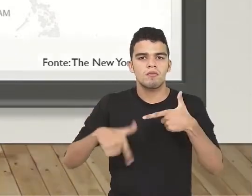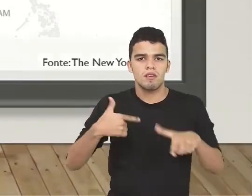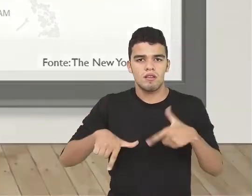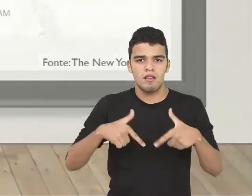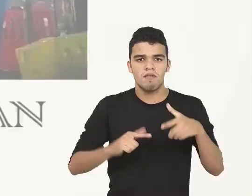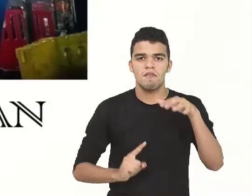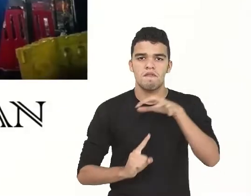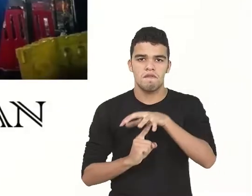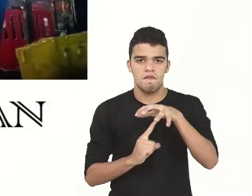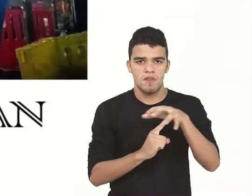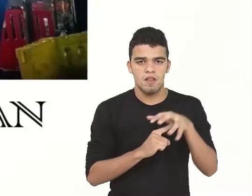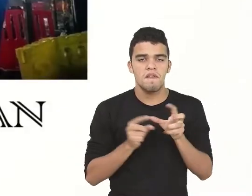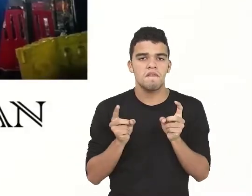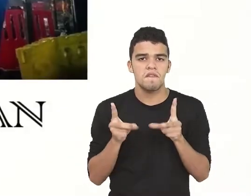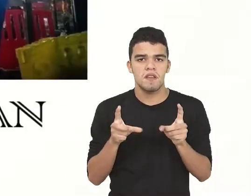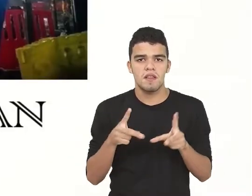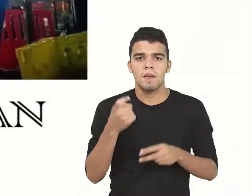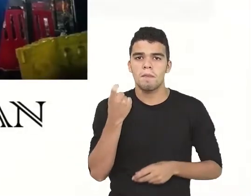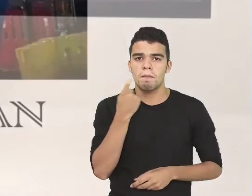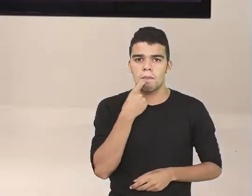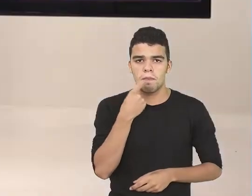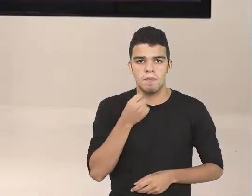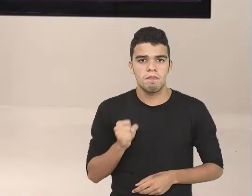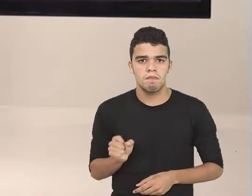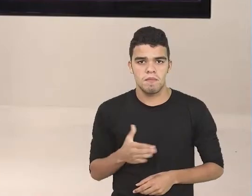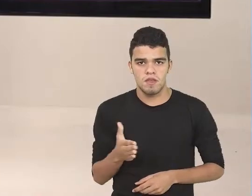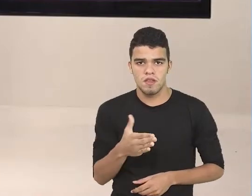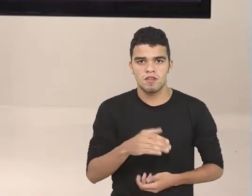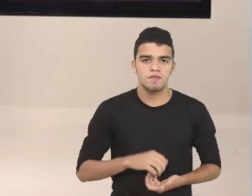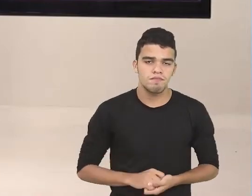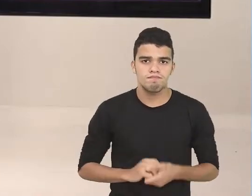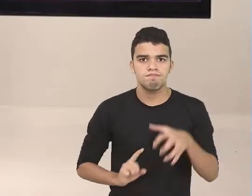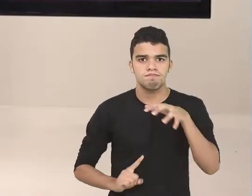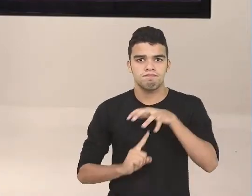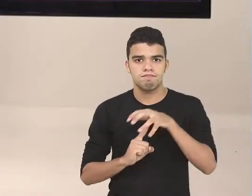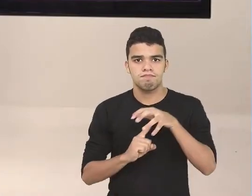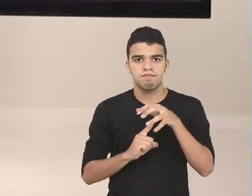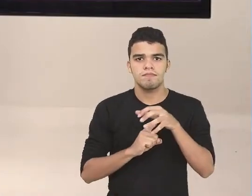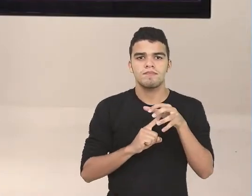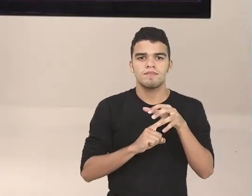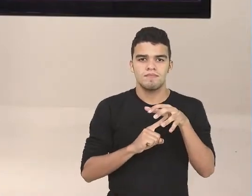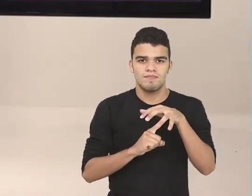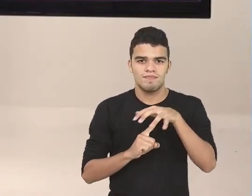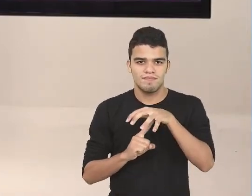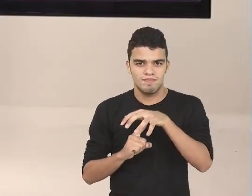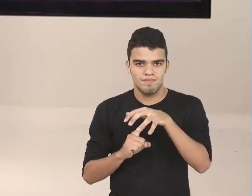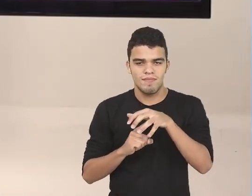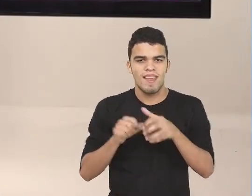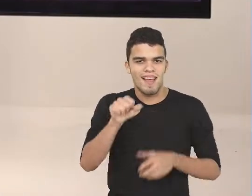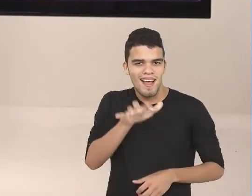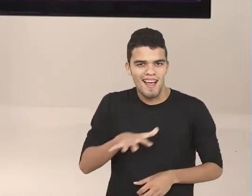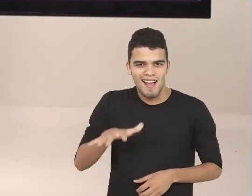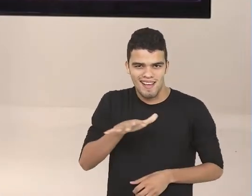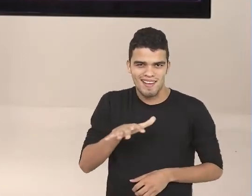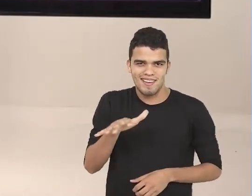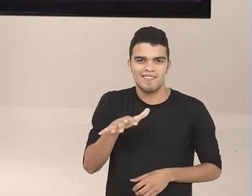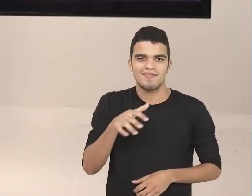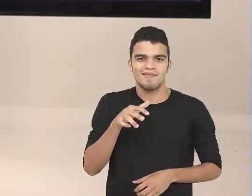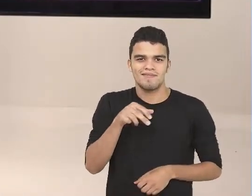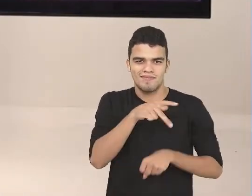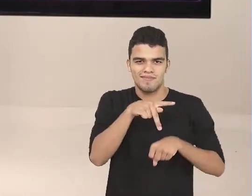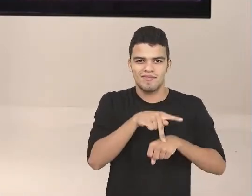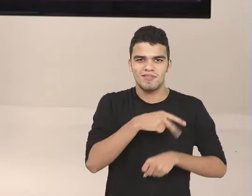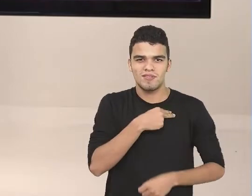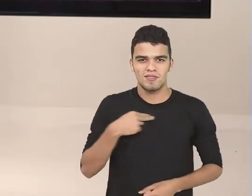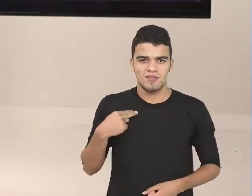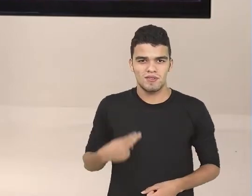Esse mercado era o mercado de Huanan, que era o mercado municipal lá da área deles. Nesse